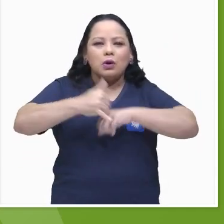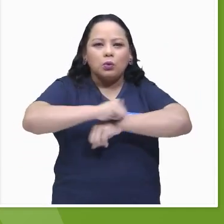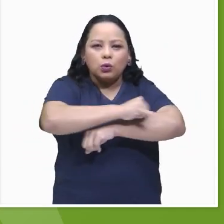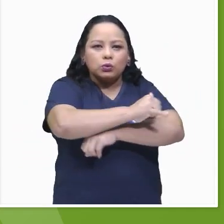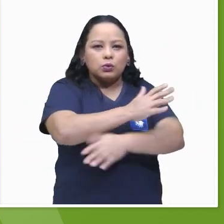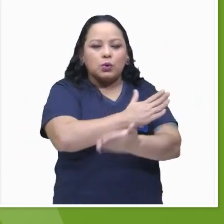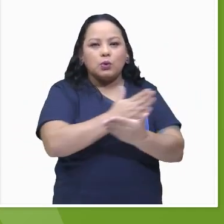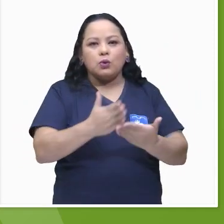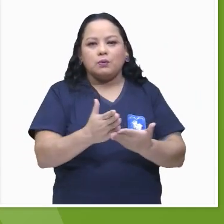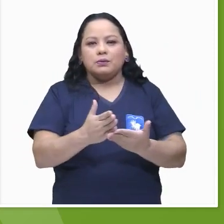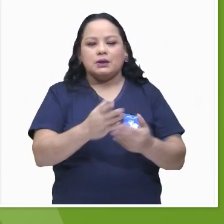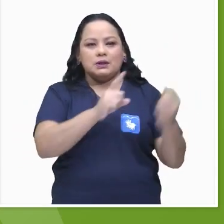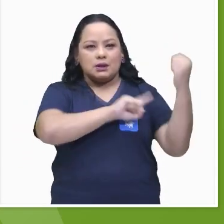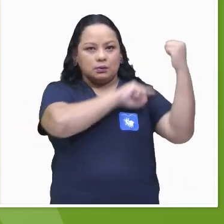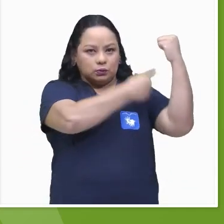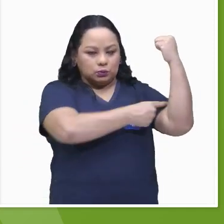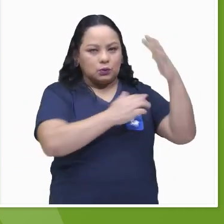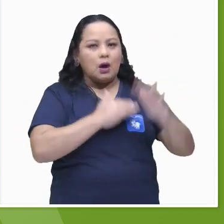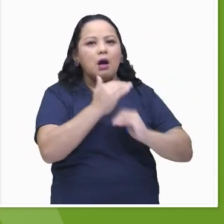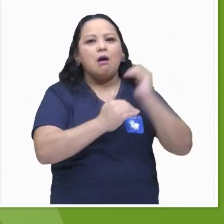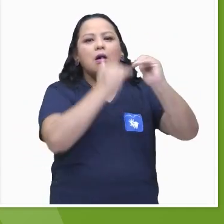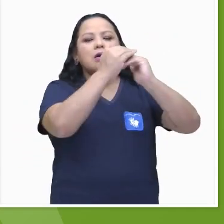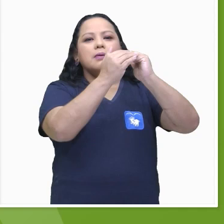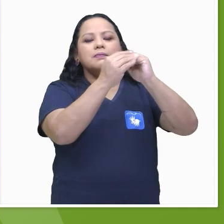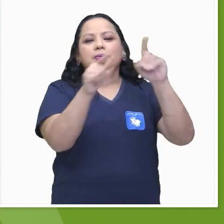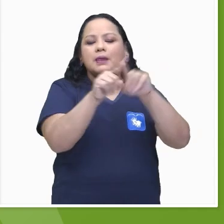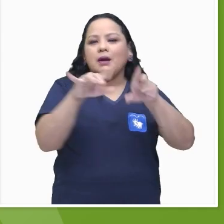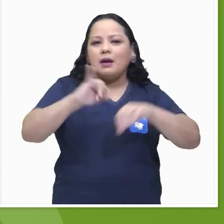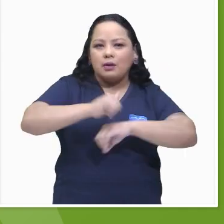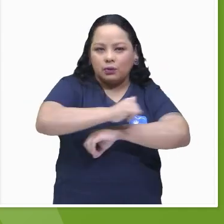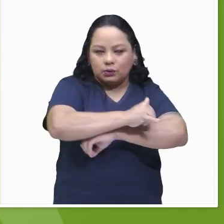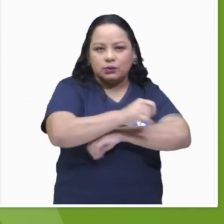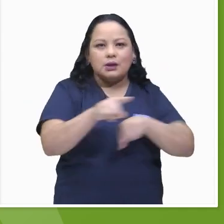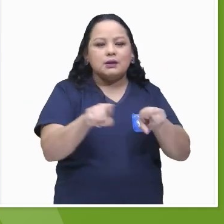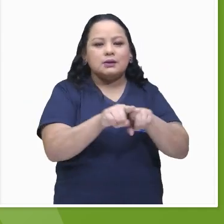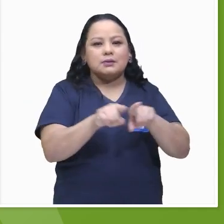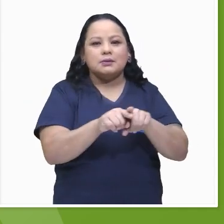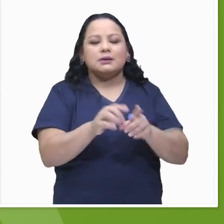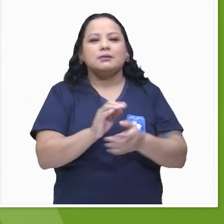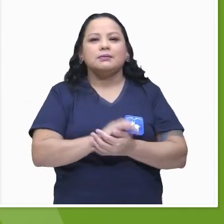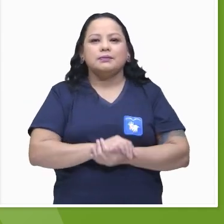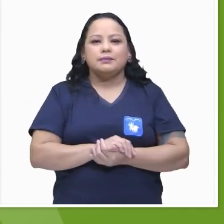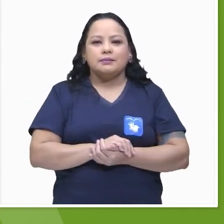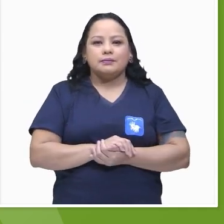a musculatura se desenvolve e a gordura também começa a se depositar ali